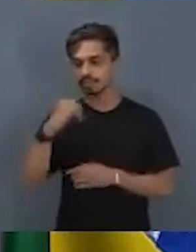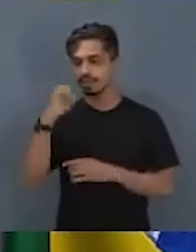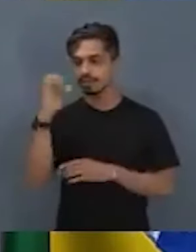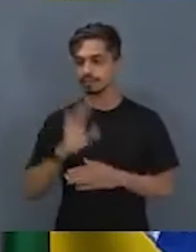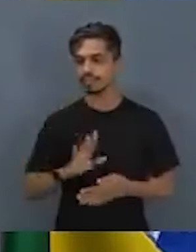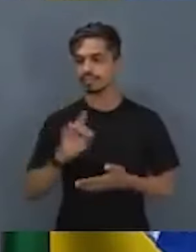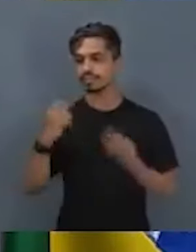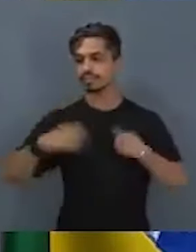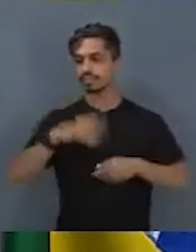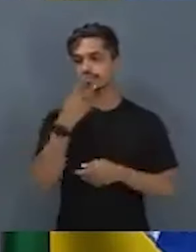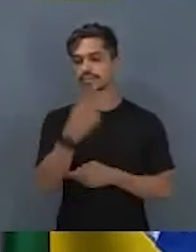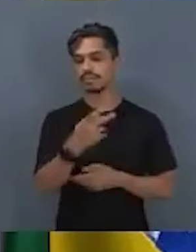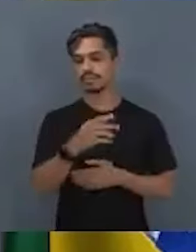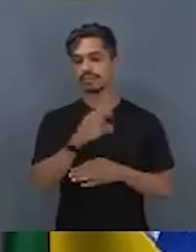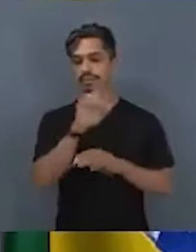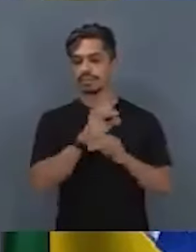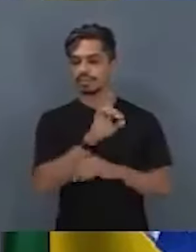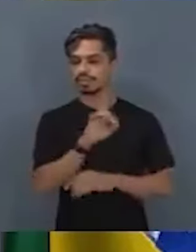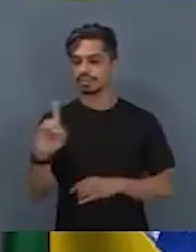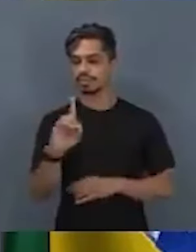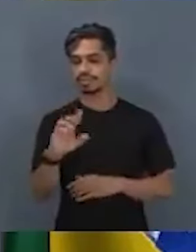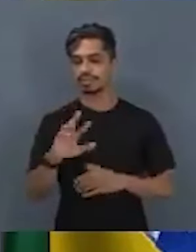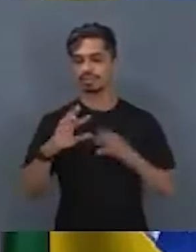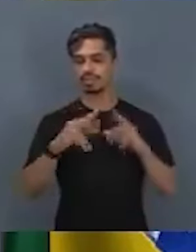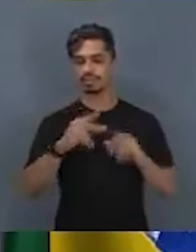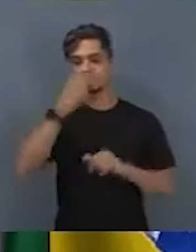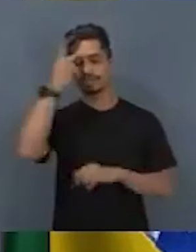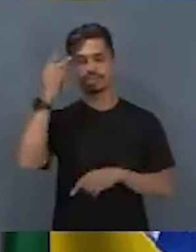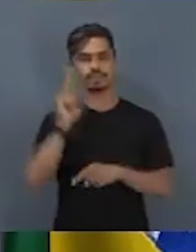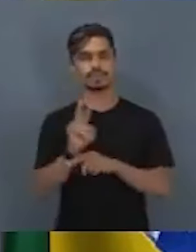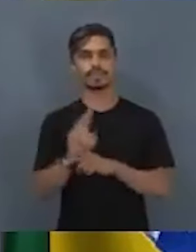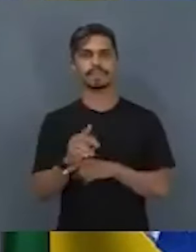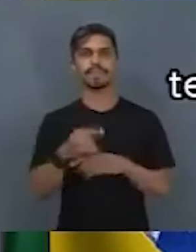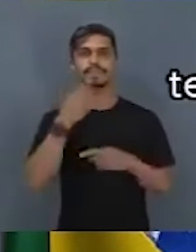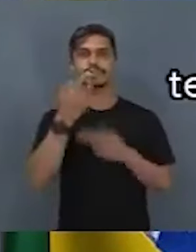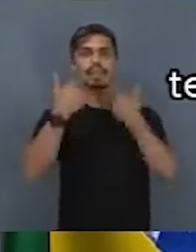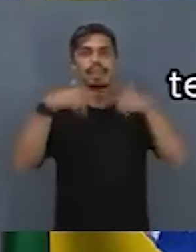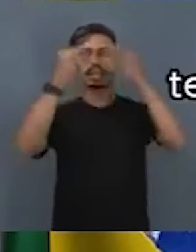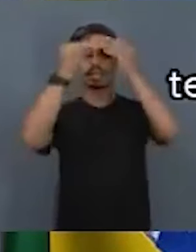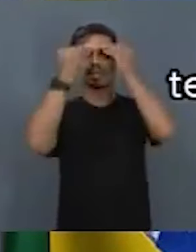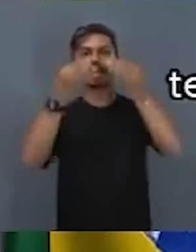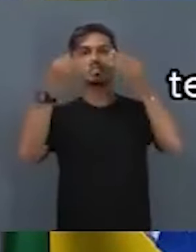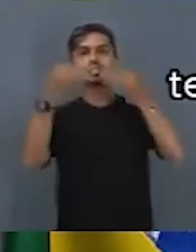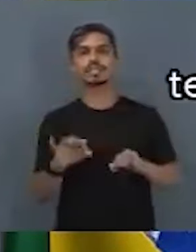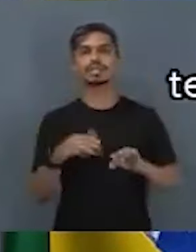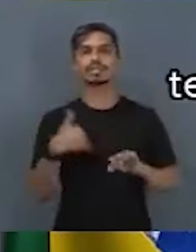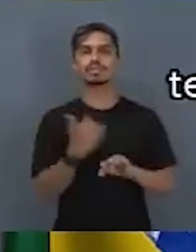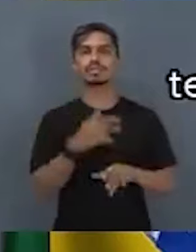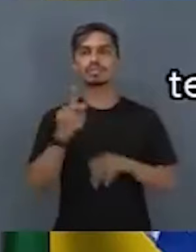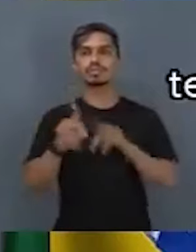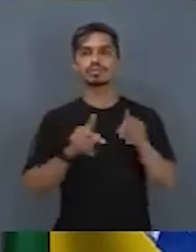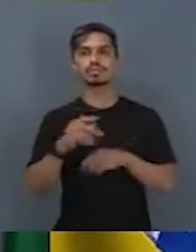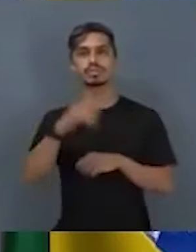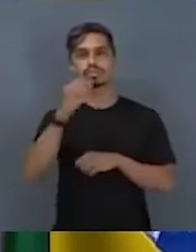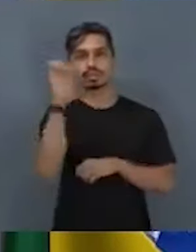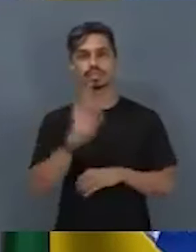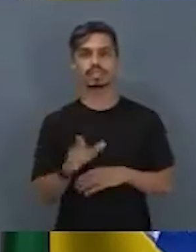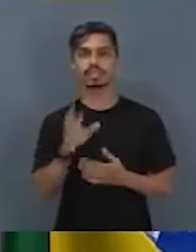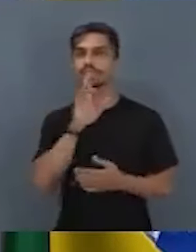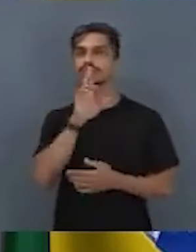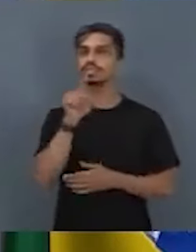dita. Os de direita, os conservadores, como falam a linguagem, têm os valores e princípios do povo brasileiro, está